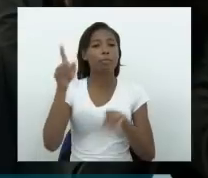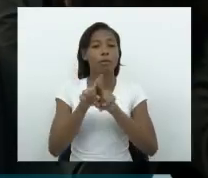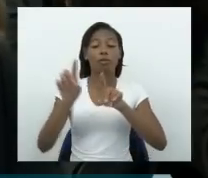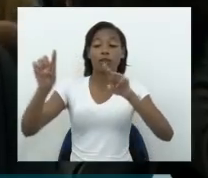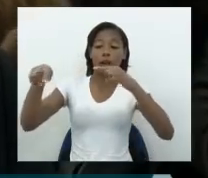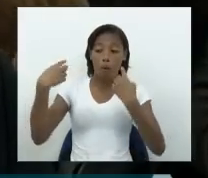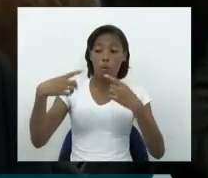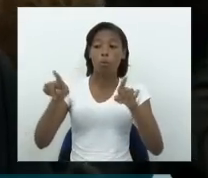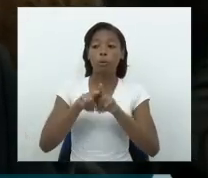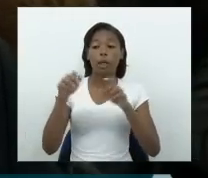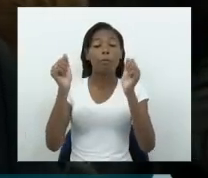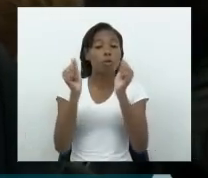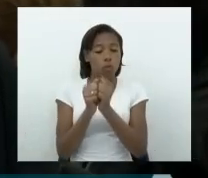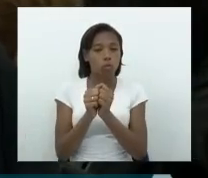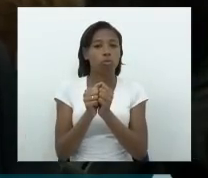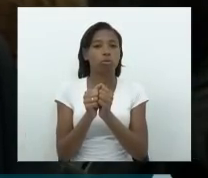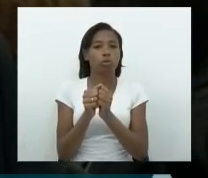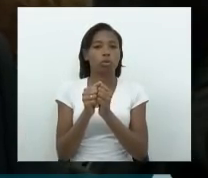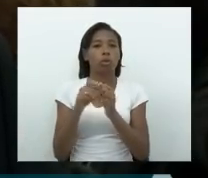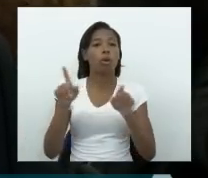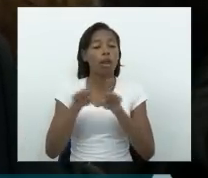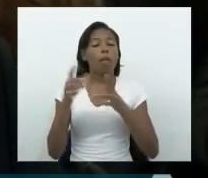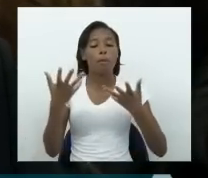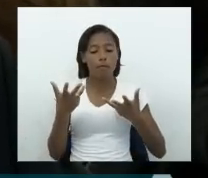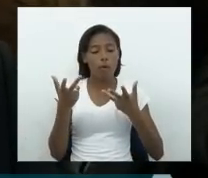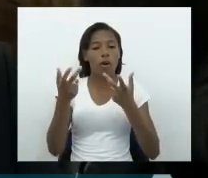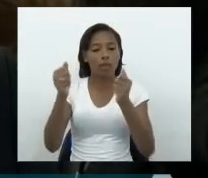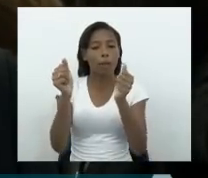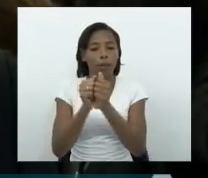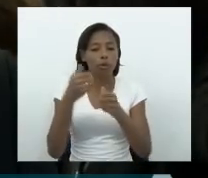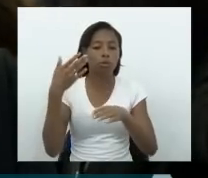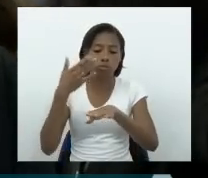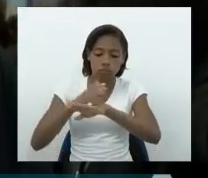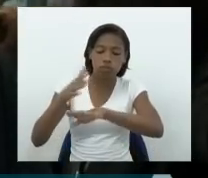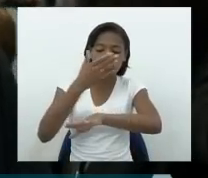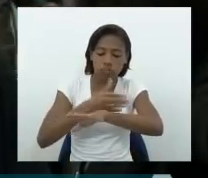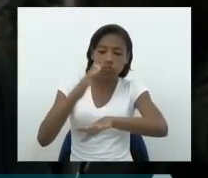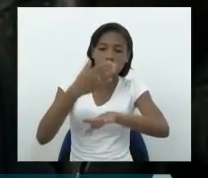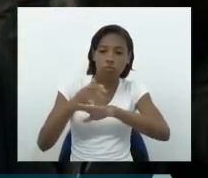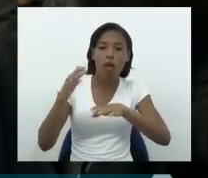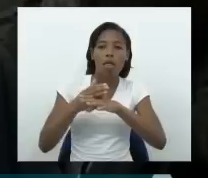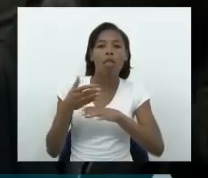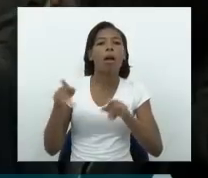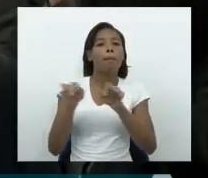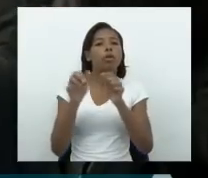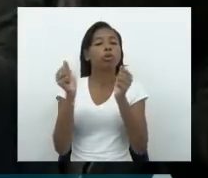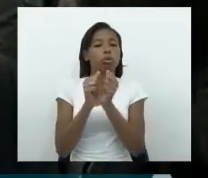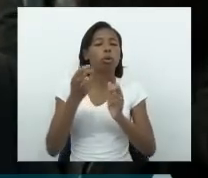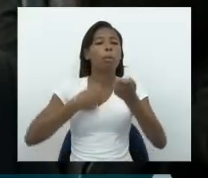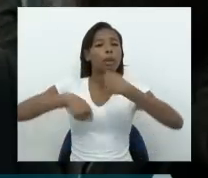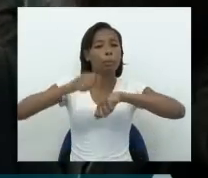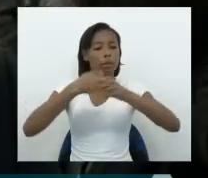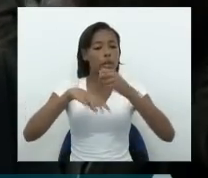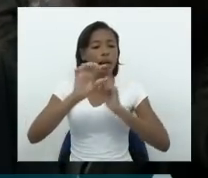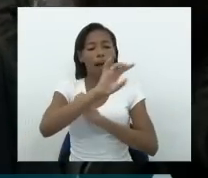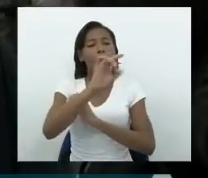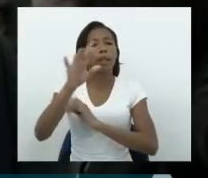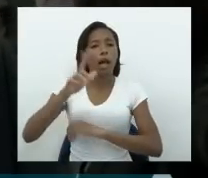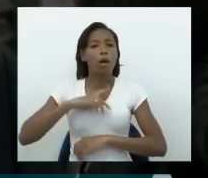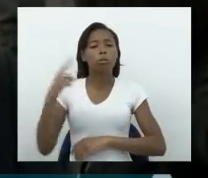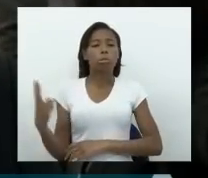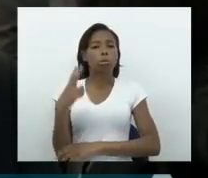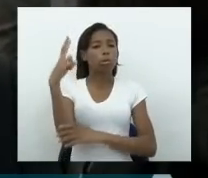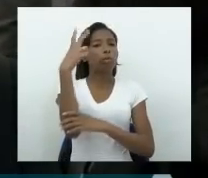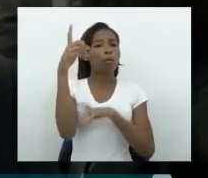adversários governem comigo, eu os convidarei para participarem da minha administração. Cada um tem também seus valores.